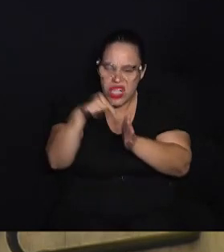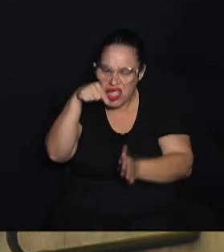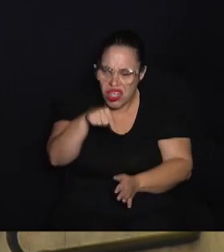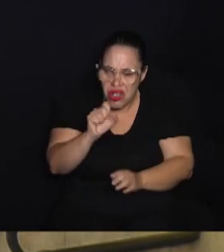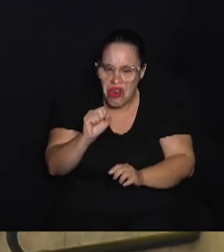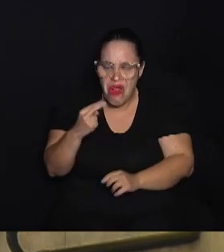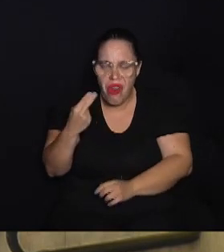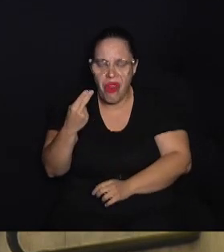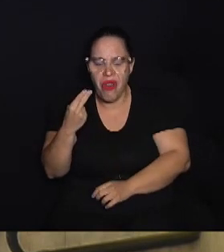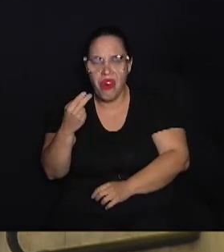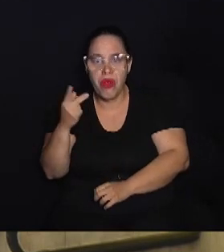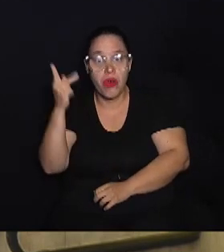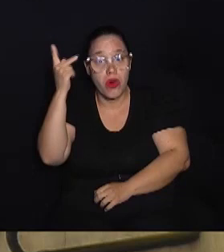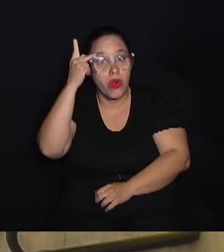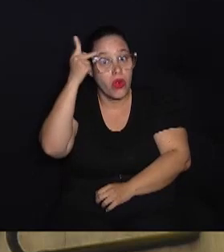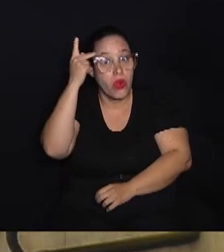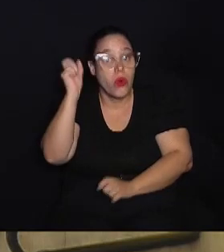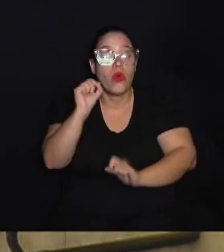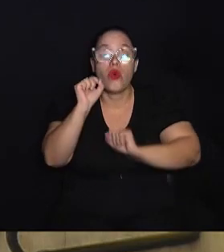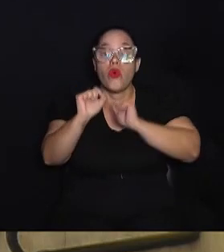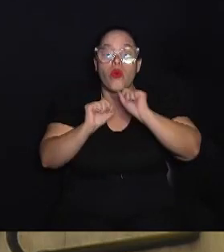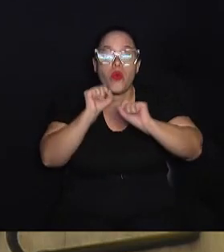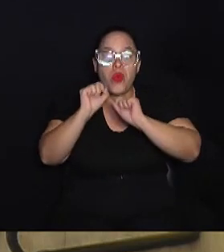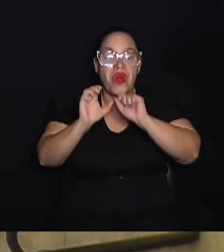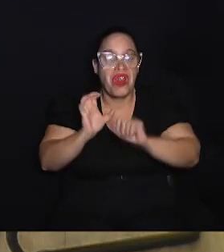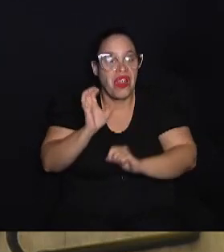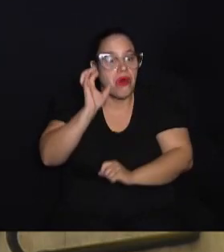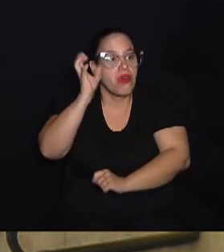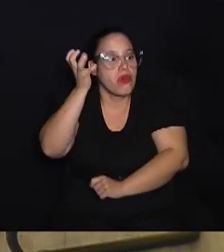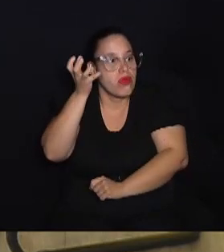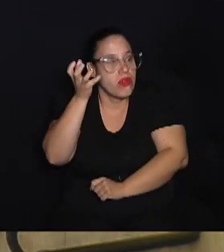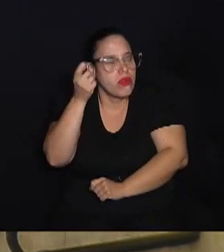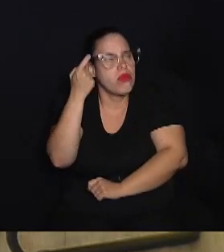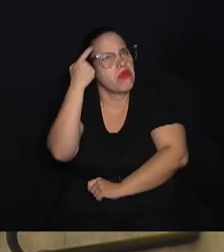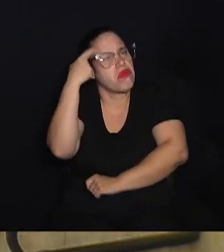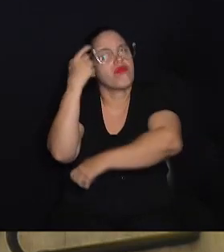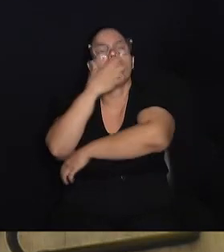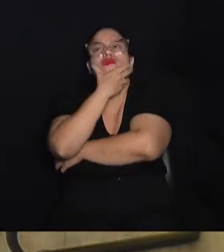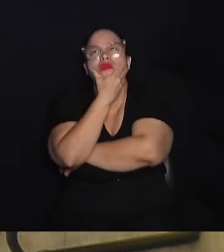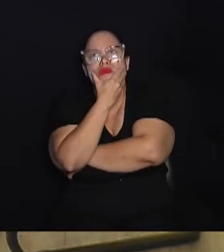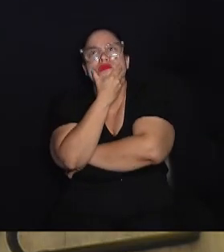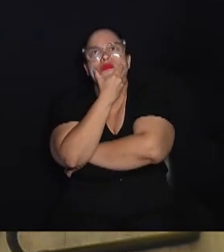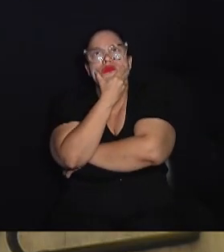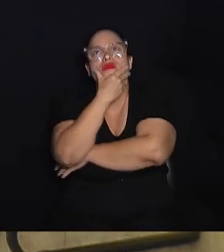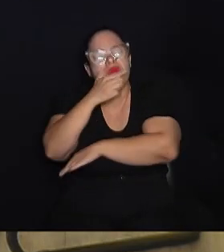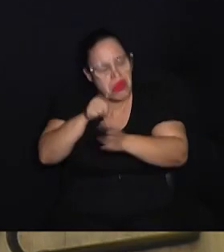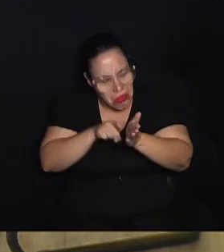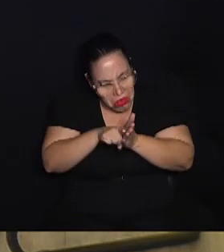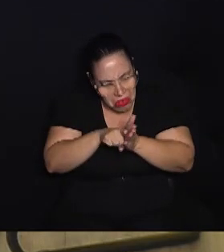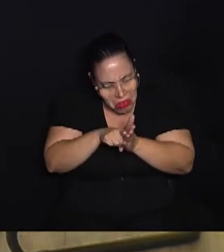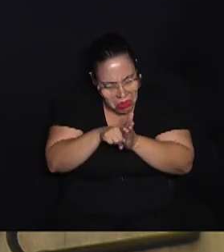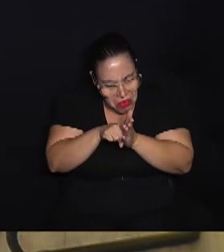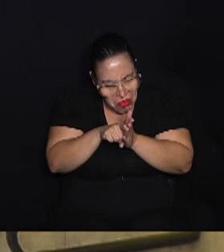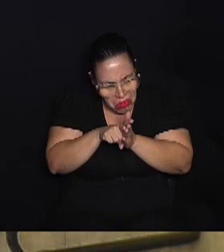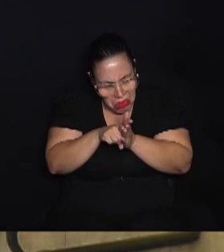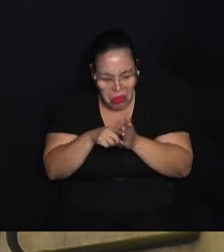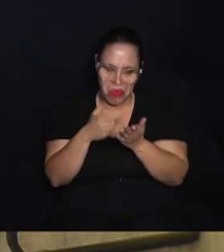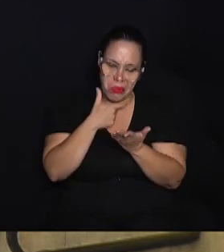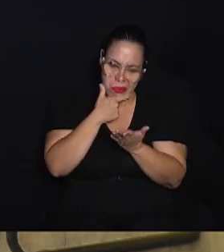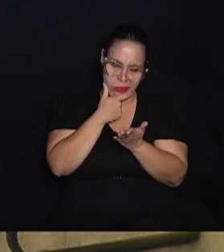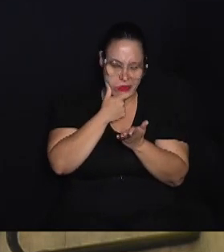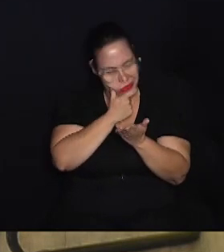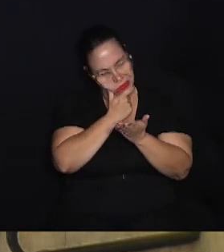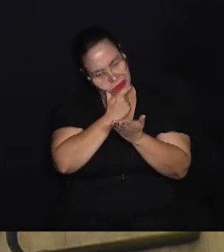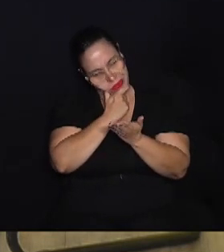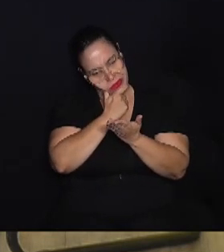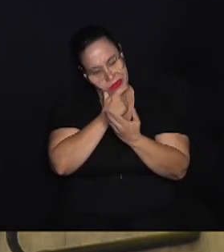é a fumaça do estado de São Paulo? O que está acontecendo? Mas quando a gente pensa nesse estudo e nessa prospecção, o que